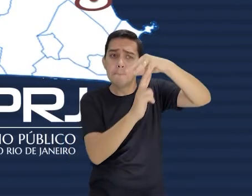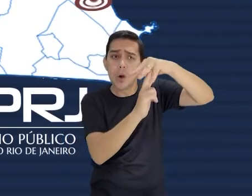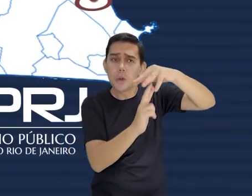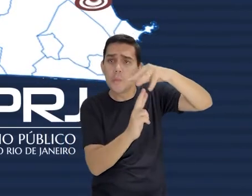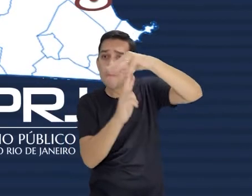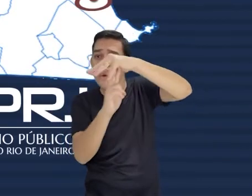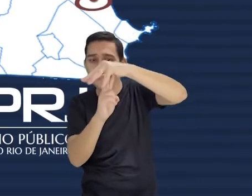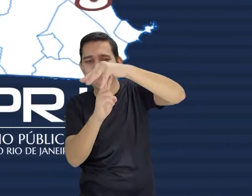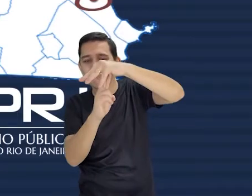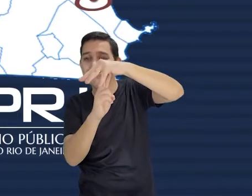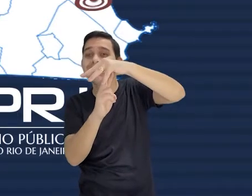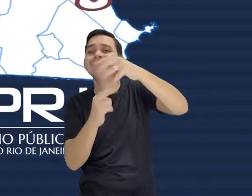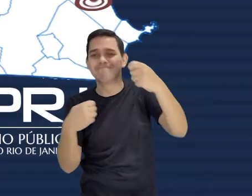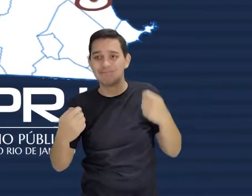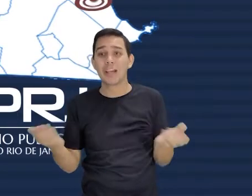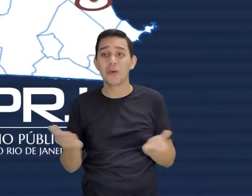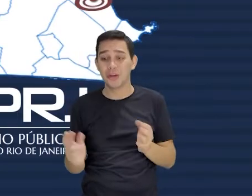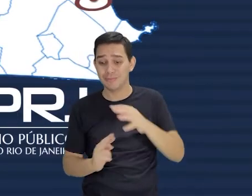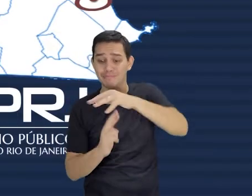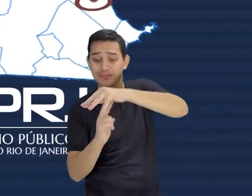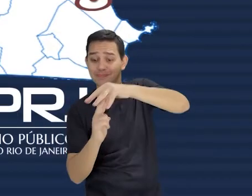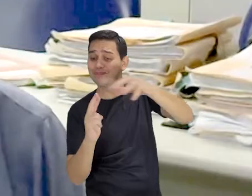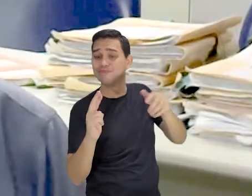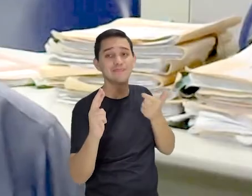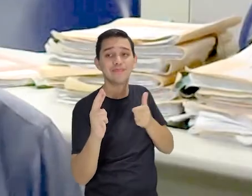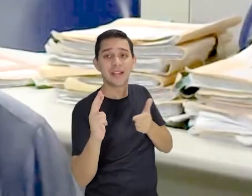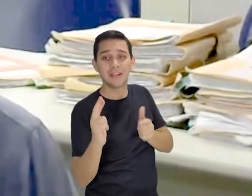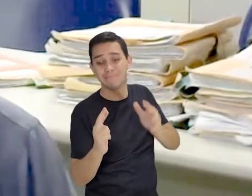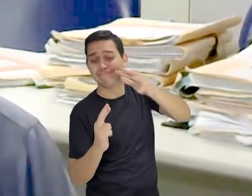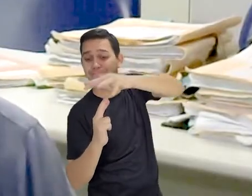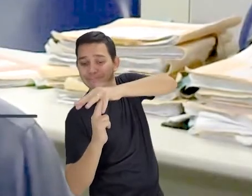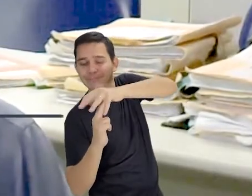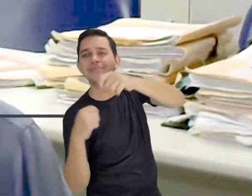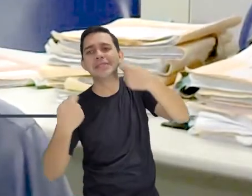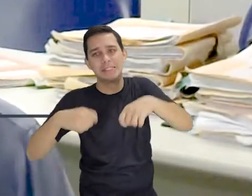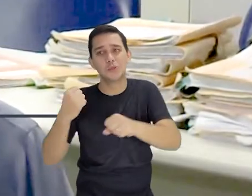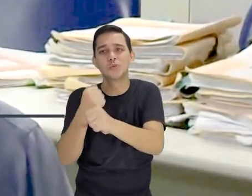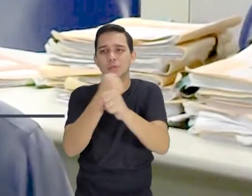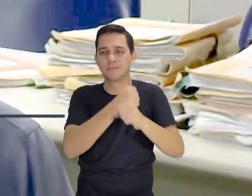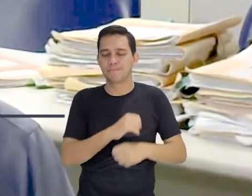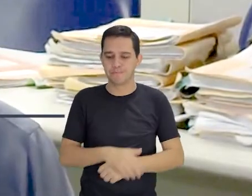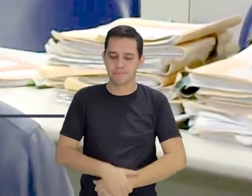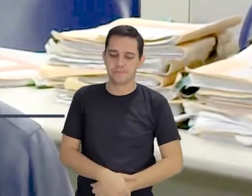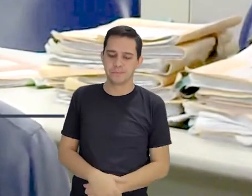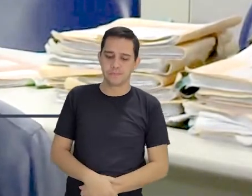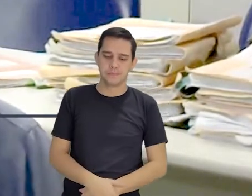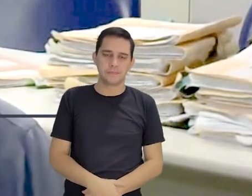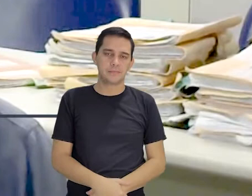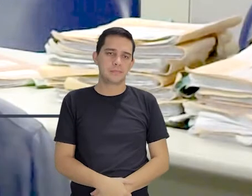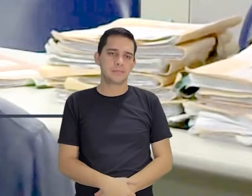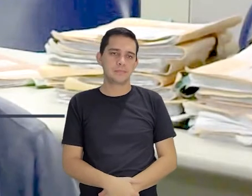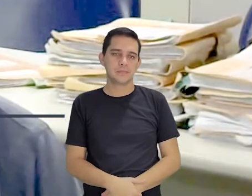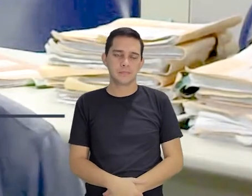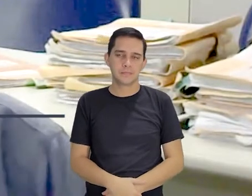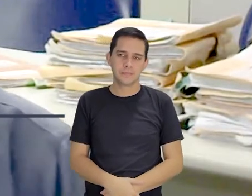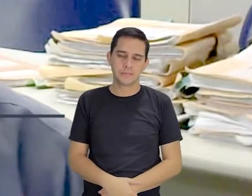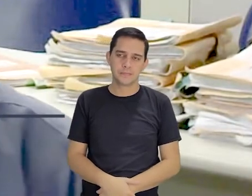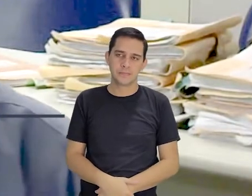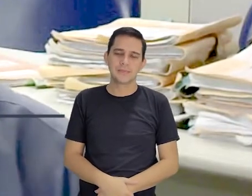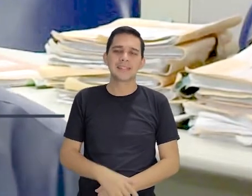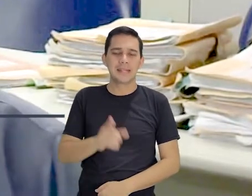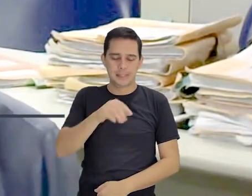ao conforto dos usuários de transporte público. Essa é uma investigação que ela já vem durando há um certo